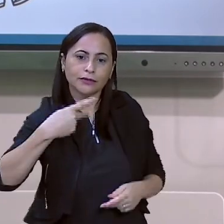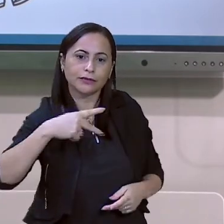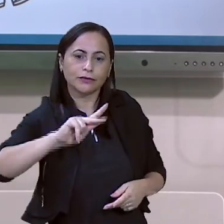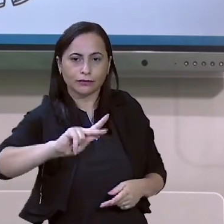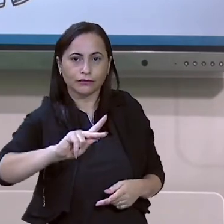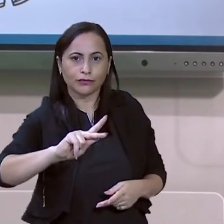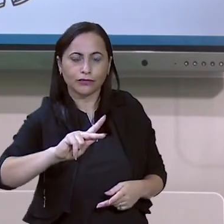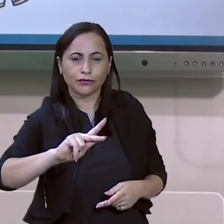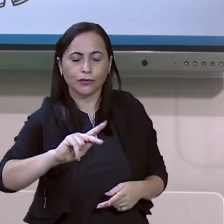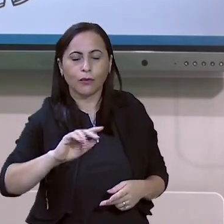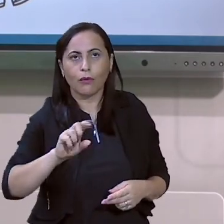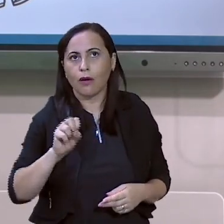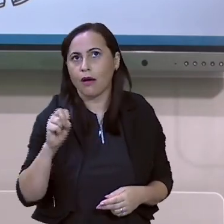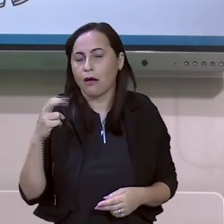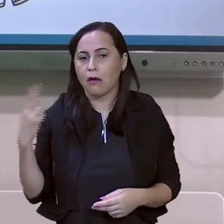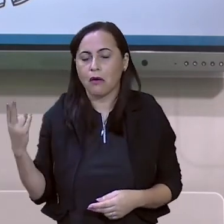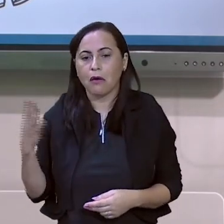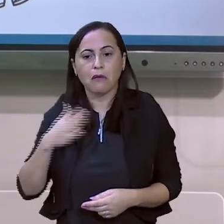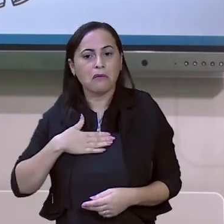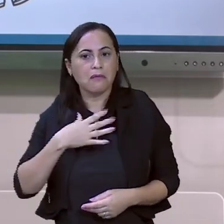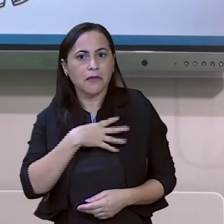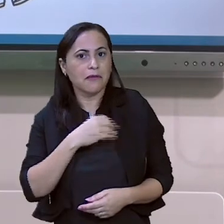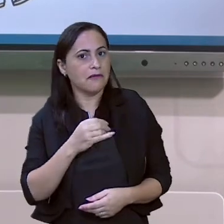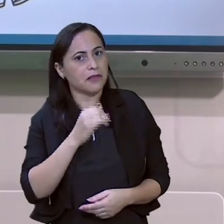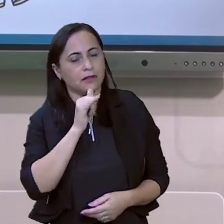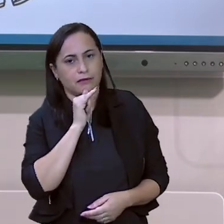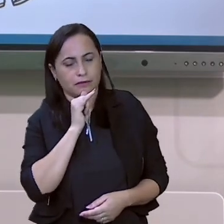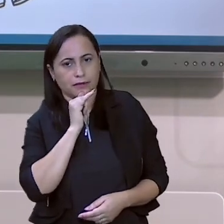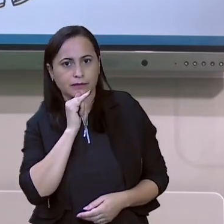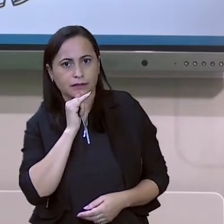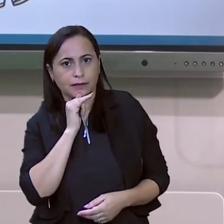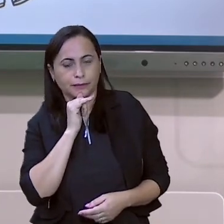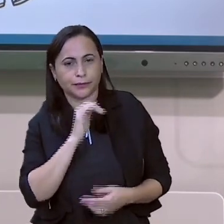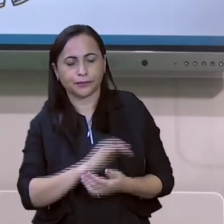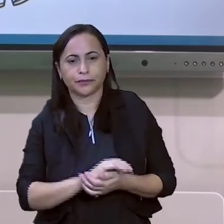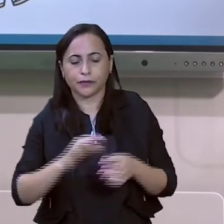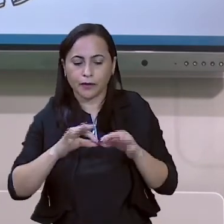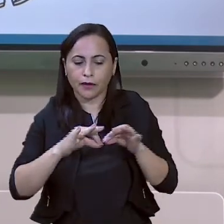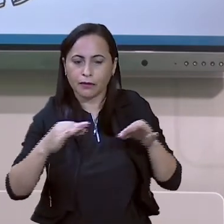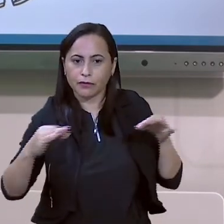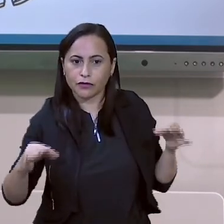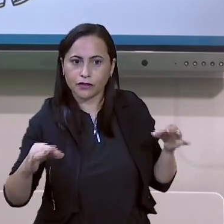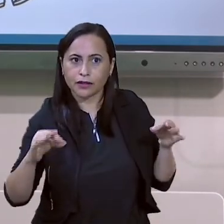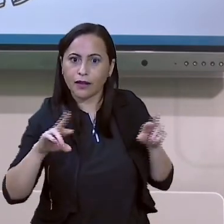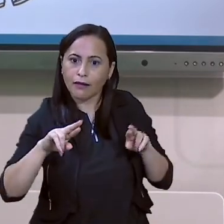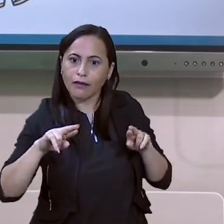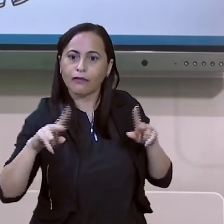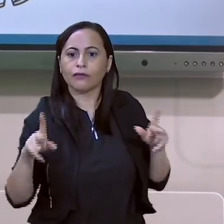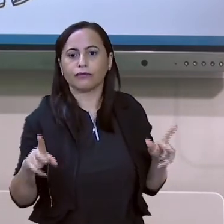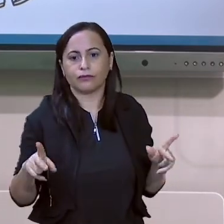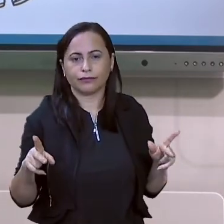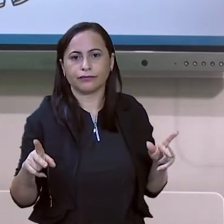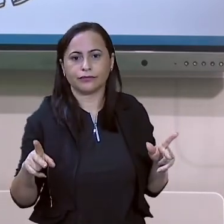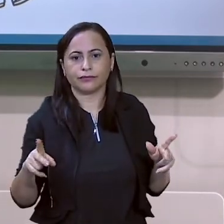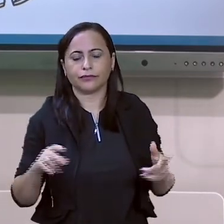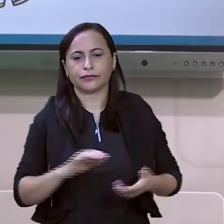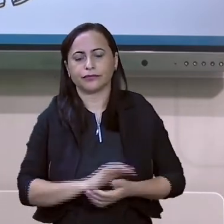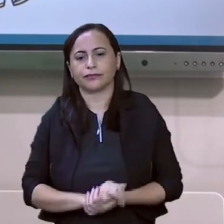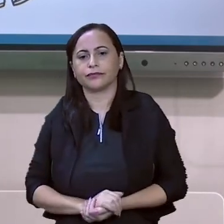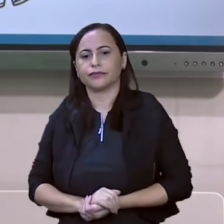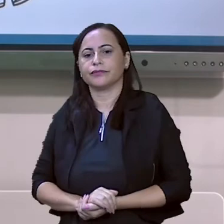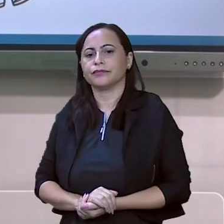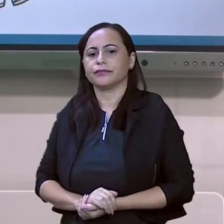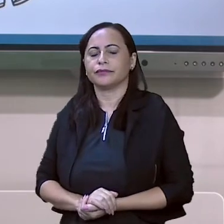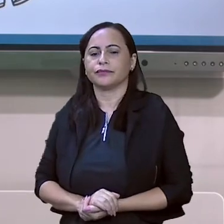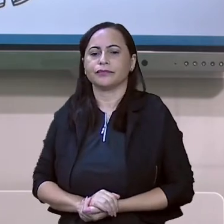da mão da Sabrina. Então, são medidas que não são padrão, não são iguais, né? Nós